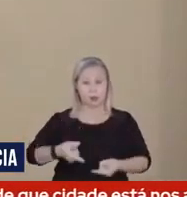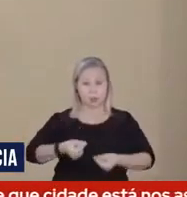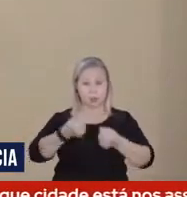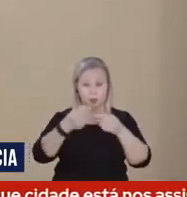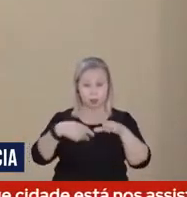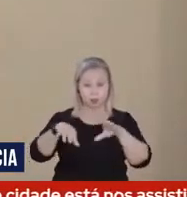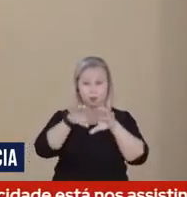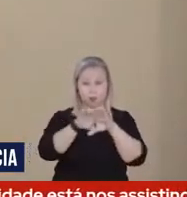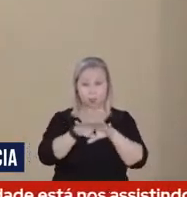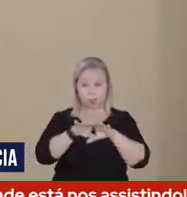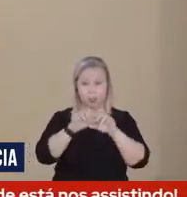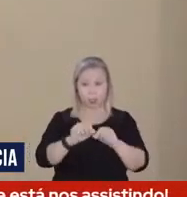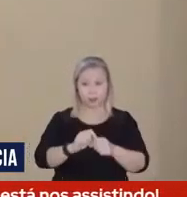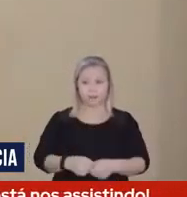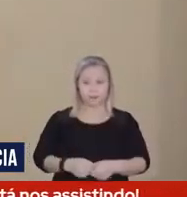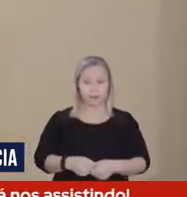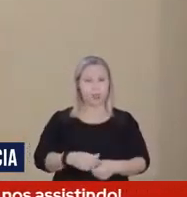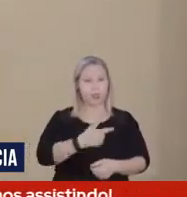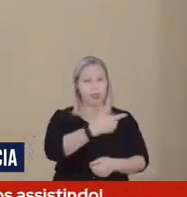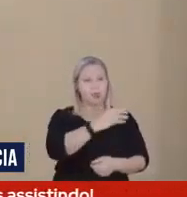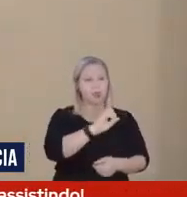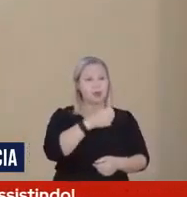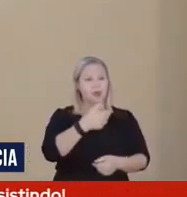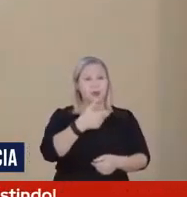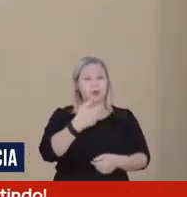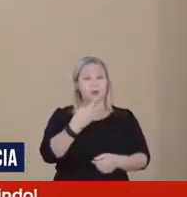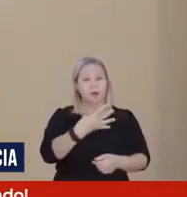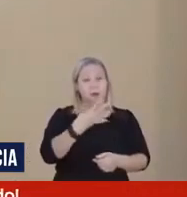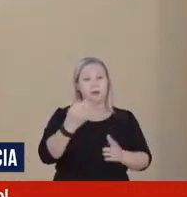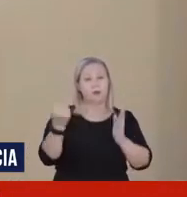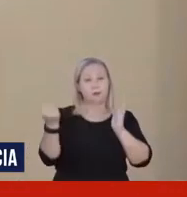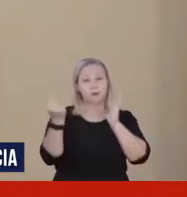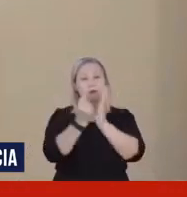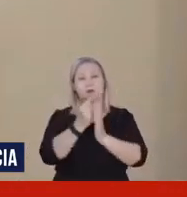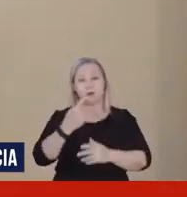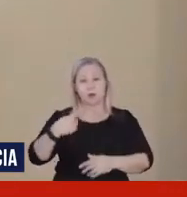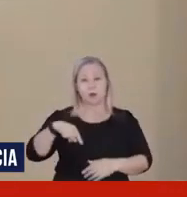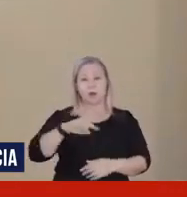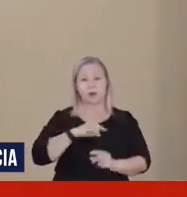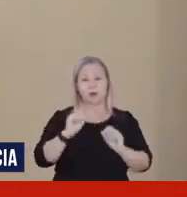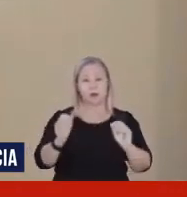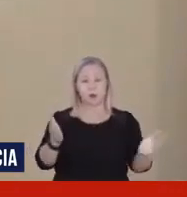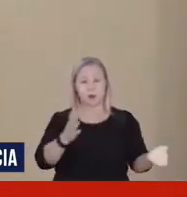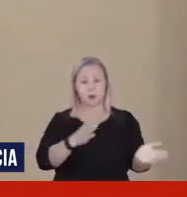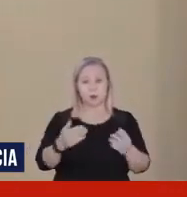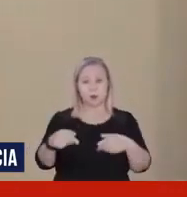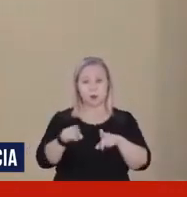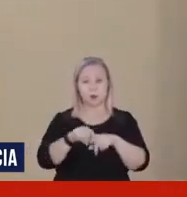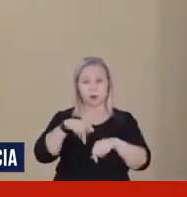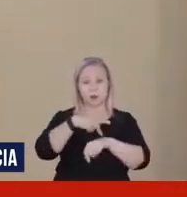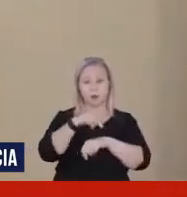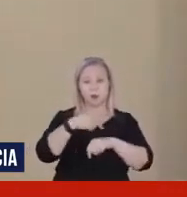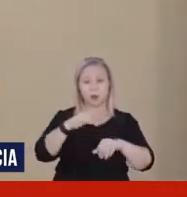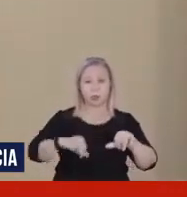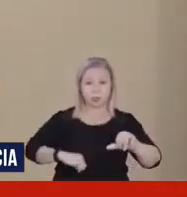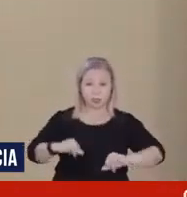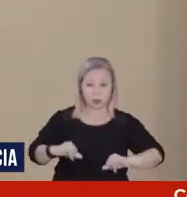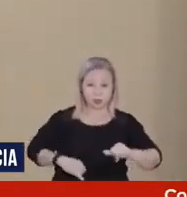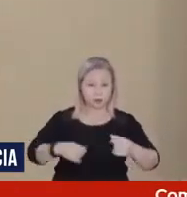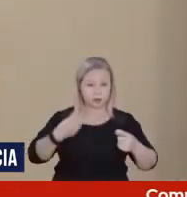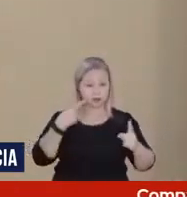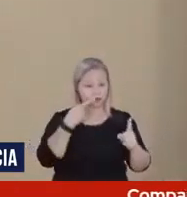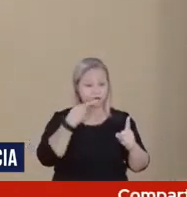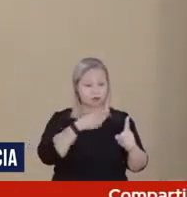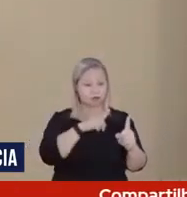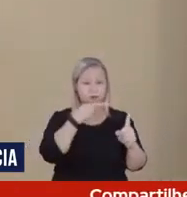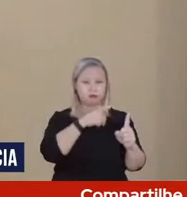mas 2014 é um marco para a gente, e é nesse período também que o país passa a sofrer uma série de ataques. E eu diria que esses ataques